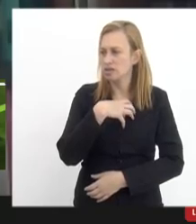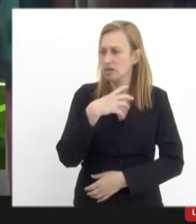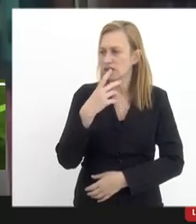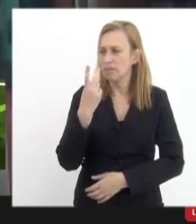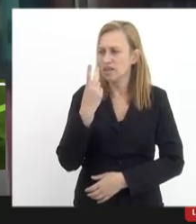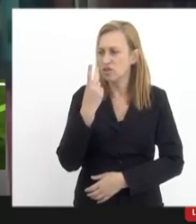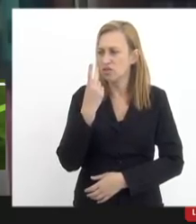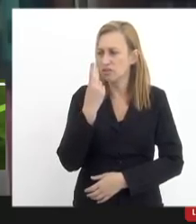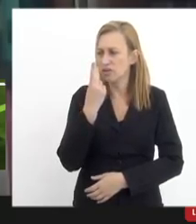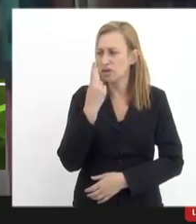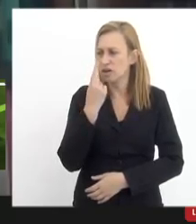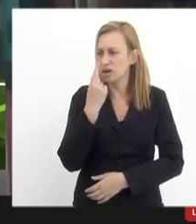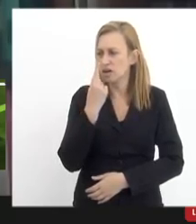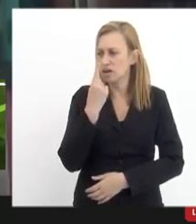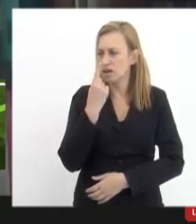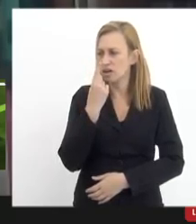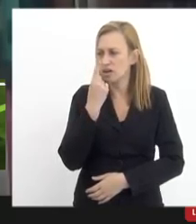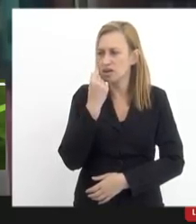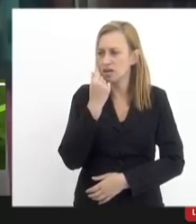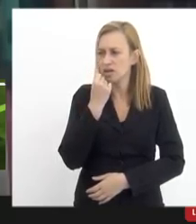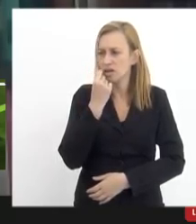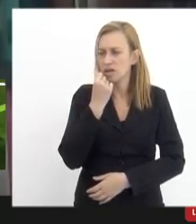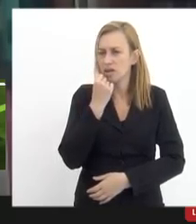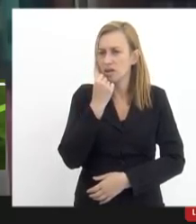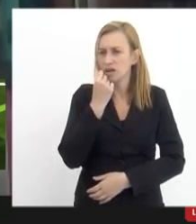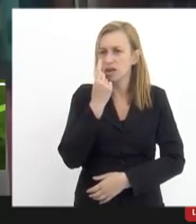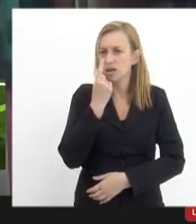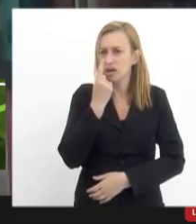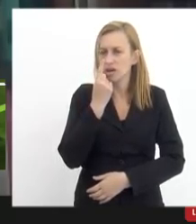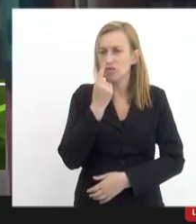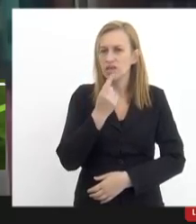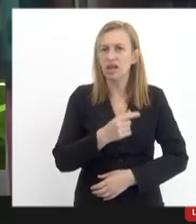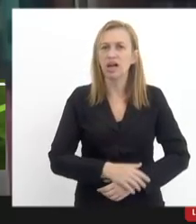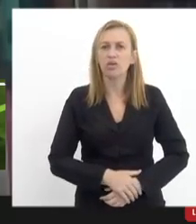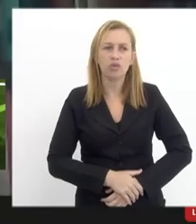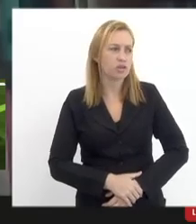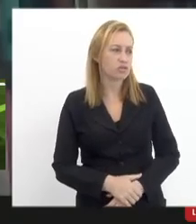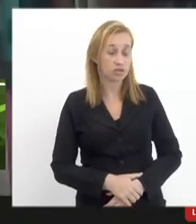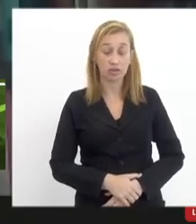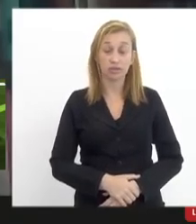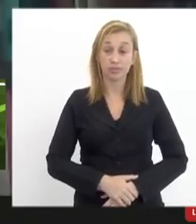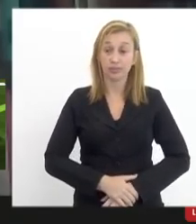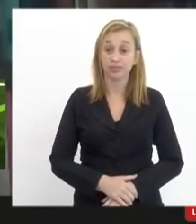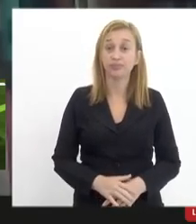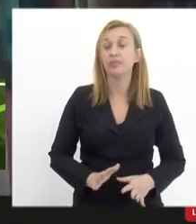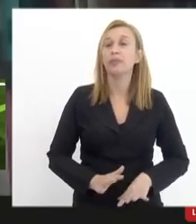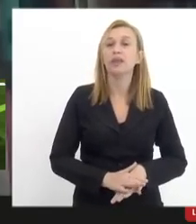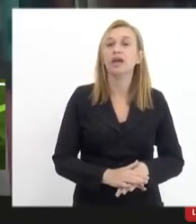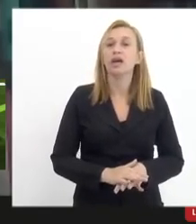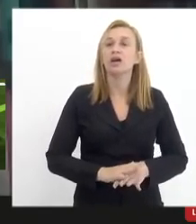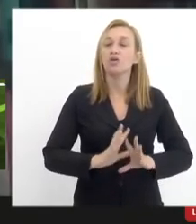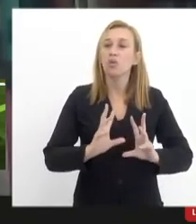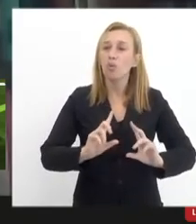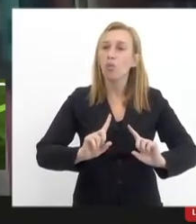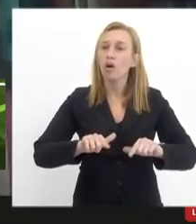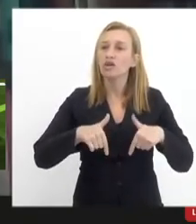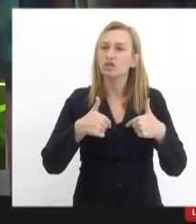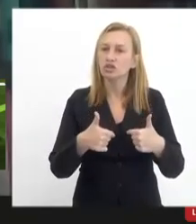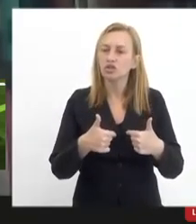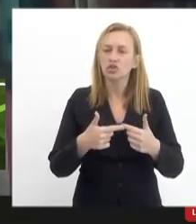a manifestação, os seus saberes, os fazeres, os modos de expressão, e